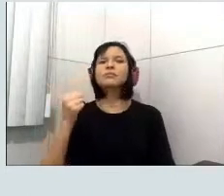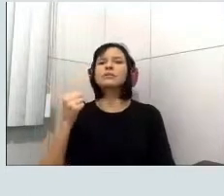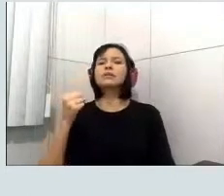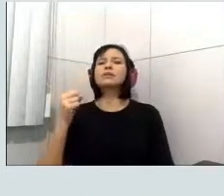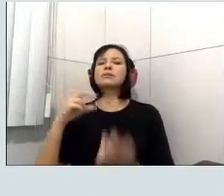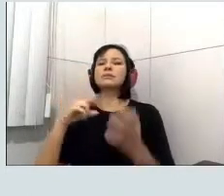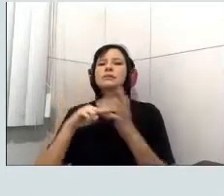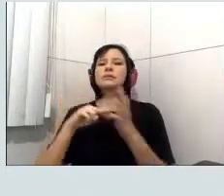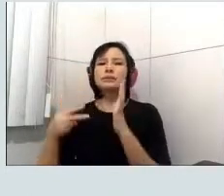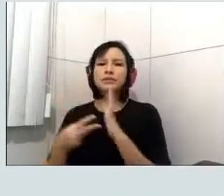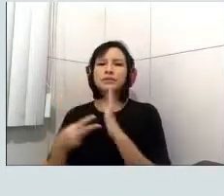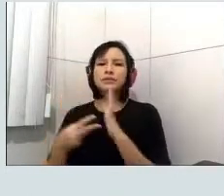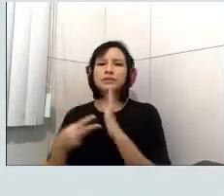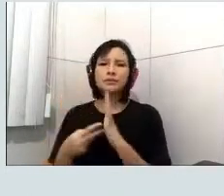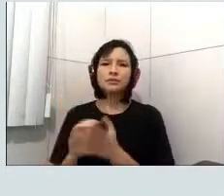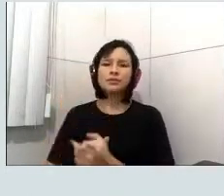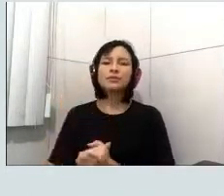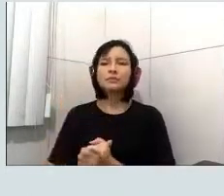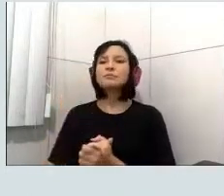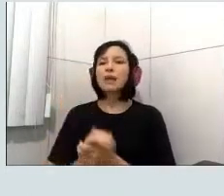é isso mesmo.